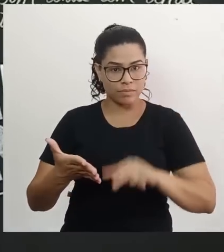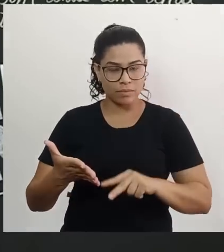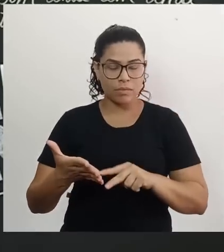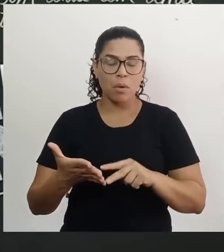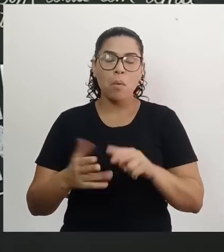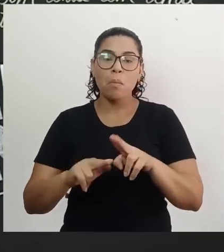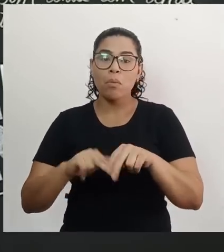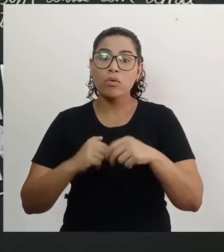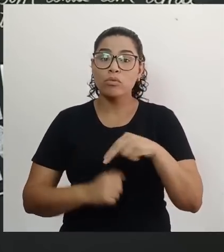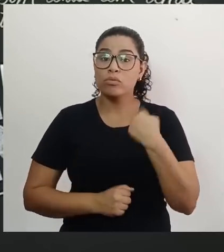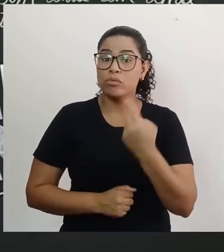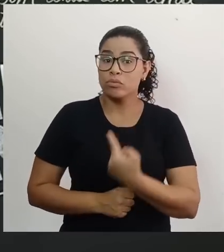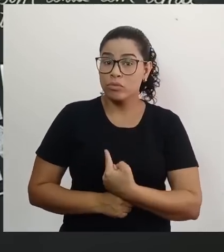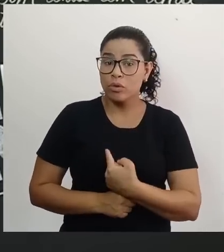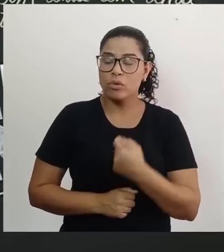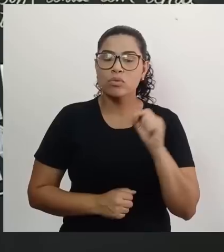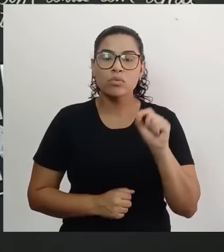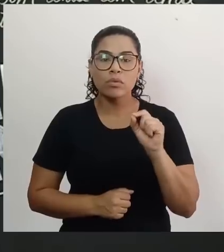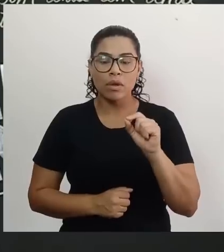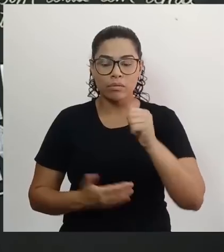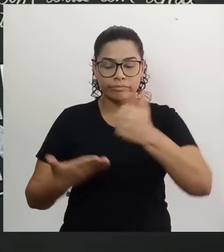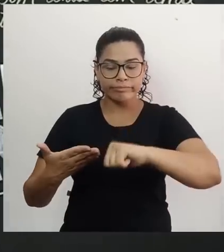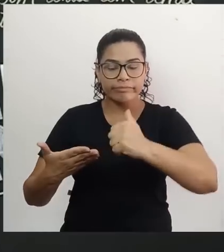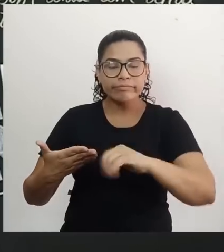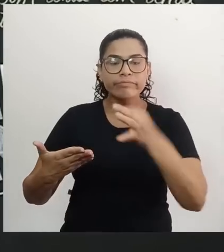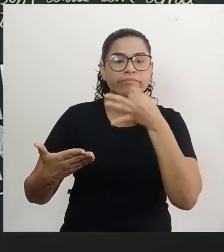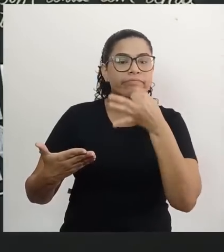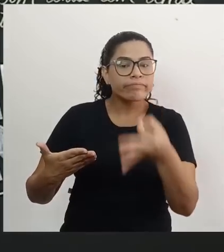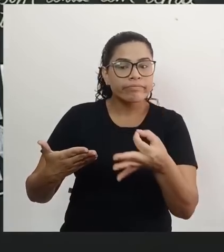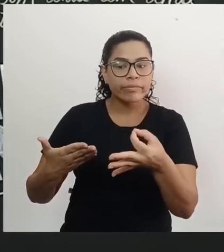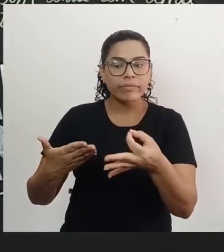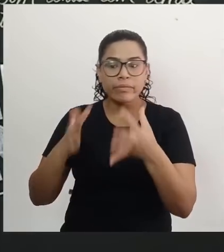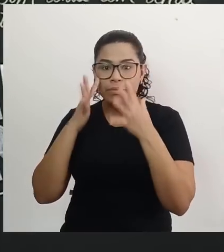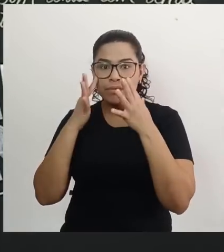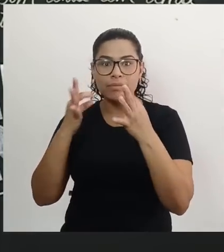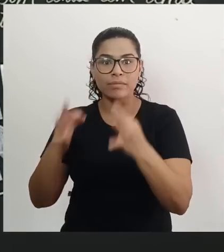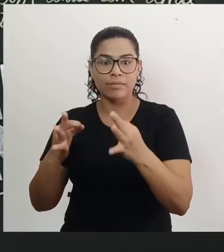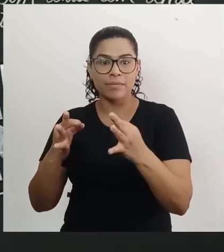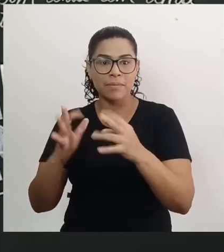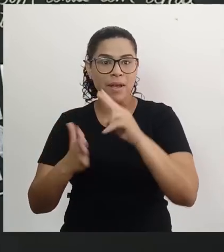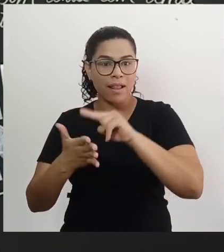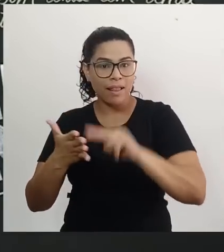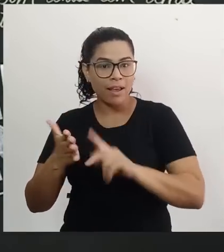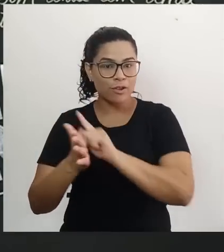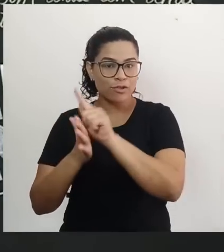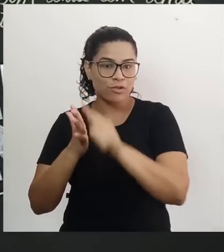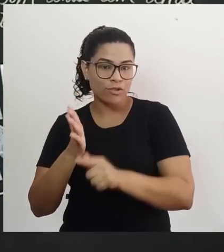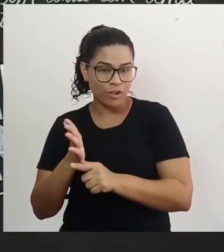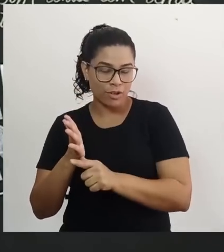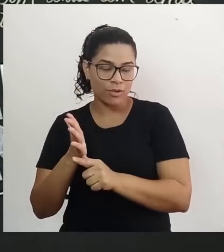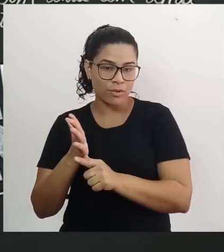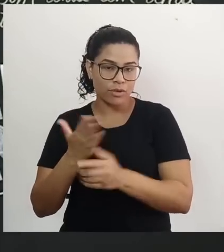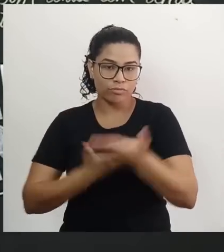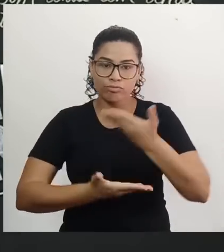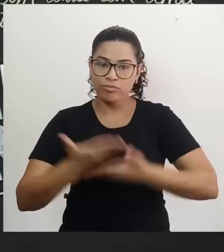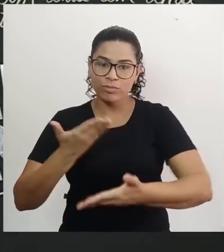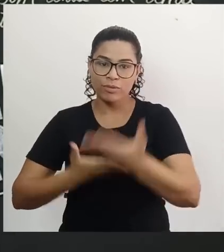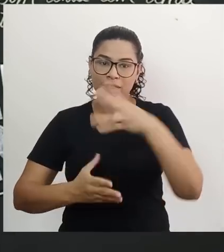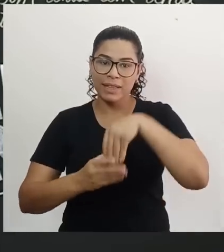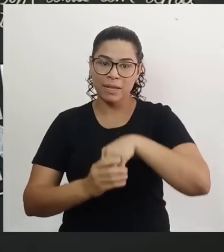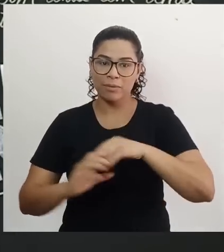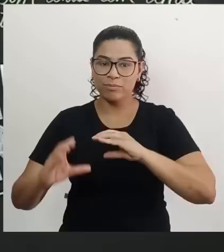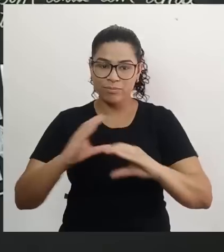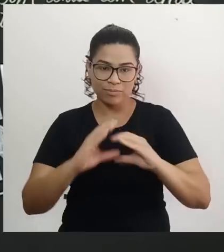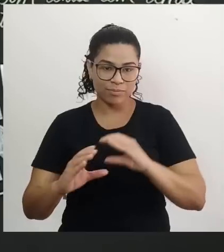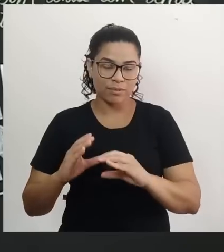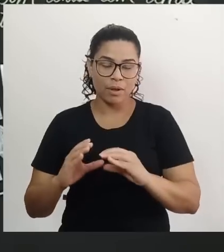ter um exercício muito crítico, muito criativo, muito atento para ler os gêneros textuais que circulam nos meios de comunicação, para que a